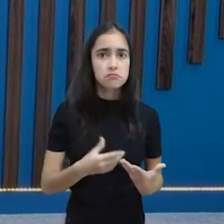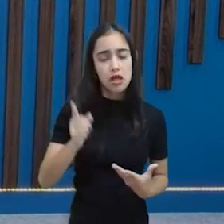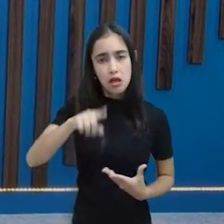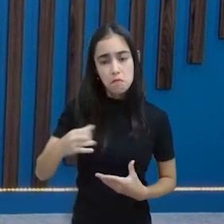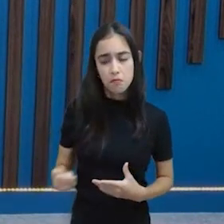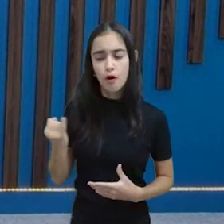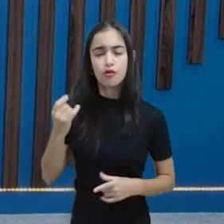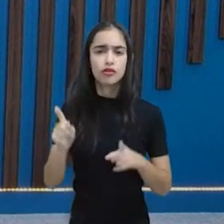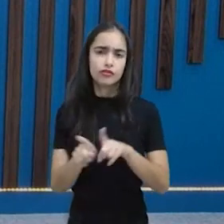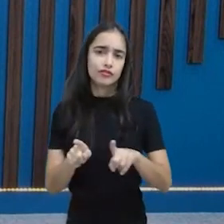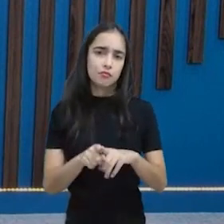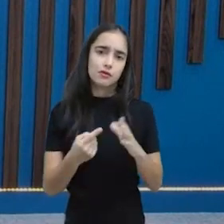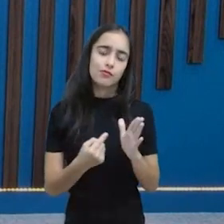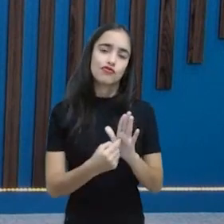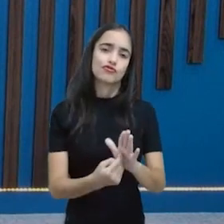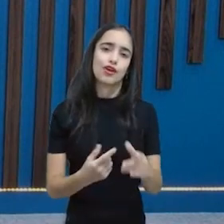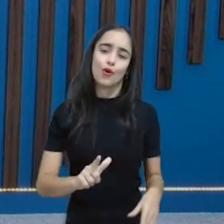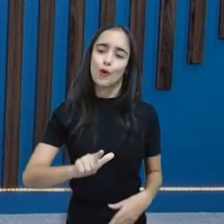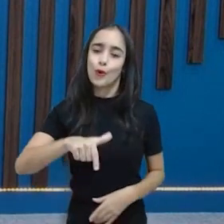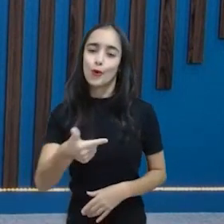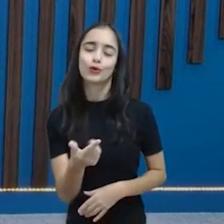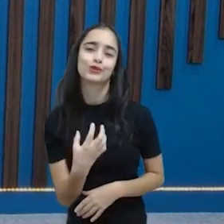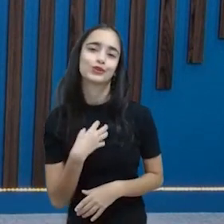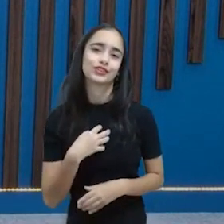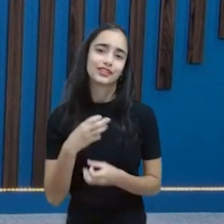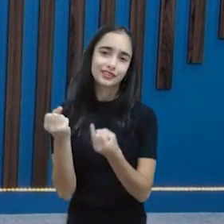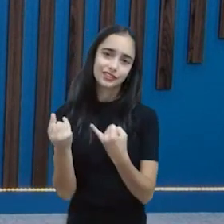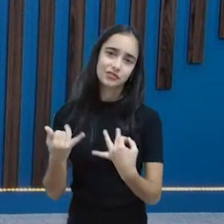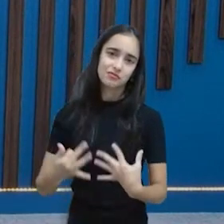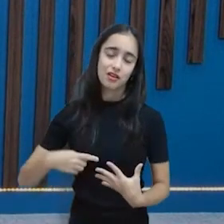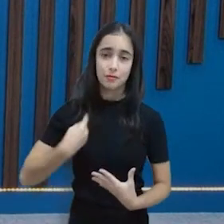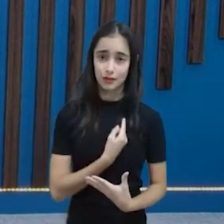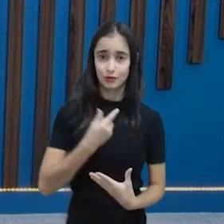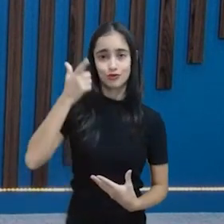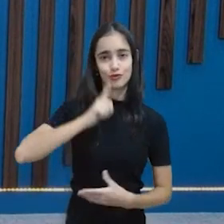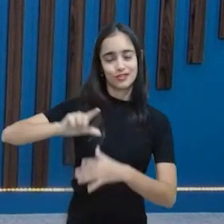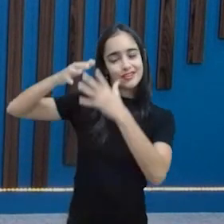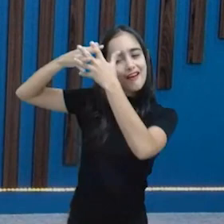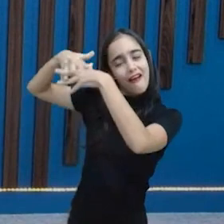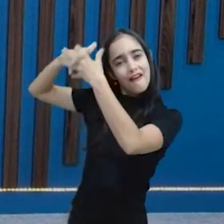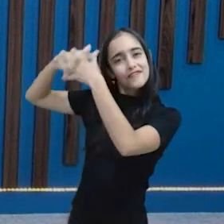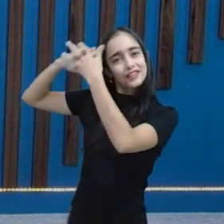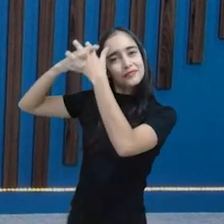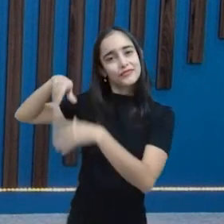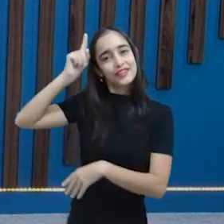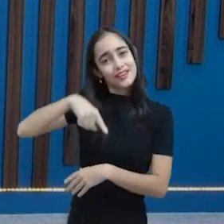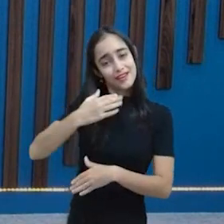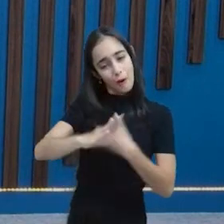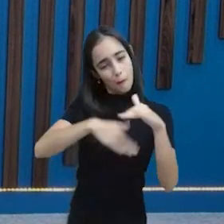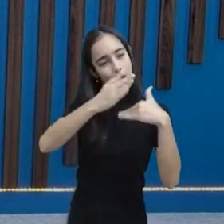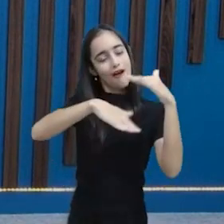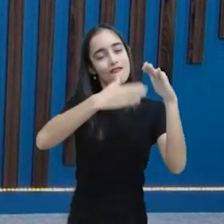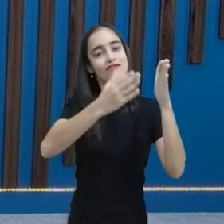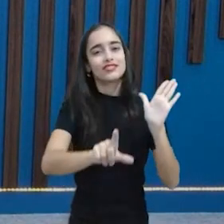também trazer essa outra narrativa, né, para que a gente possa refletir. E isso foi um avanço dessa lei, né, da